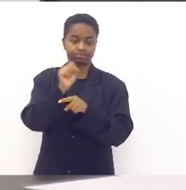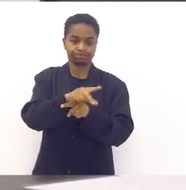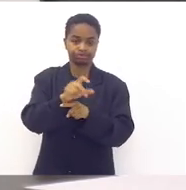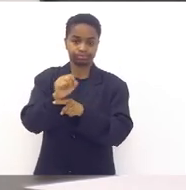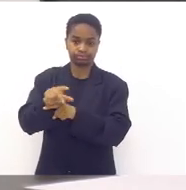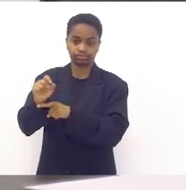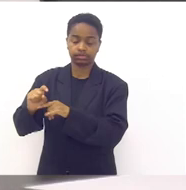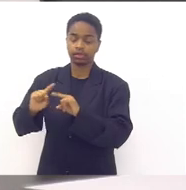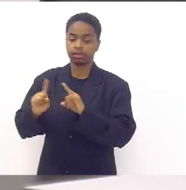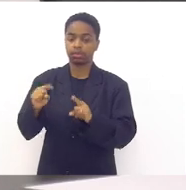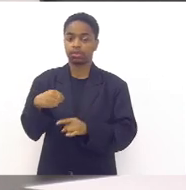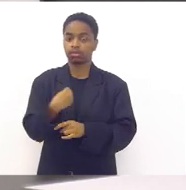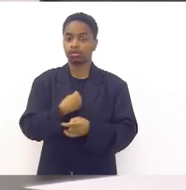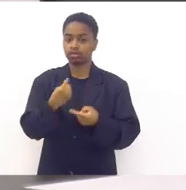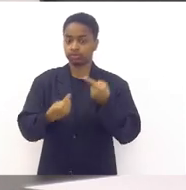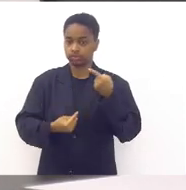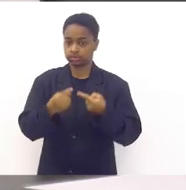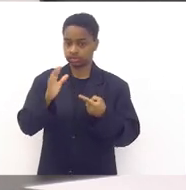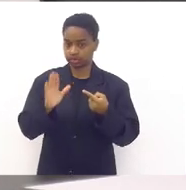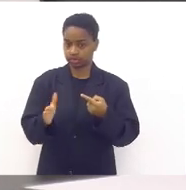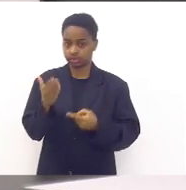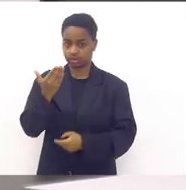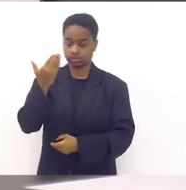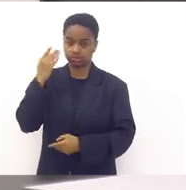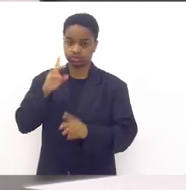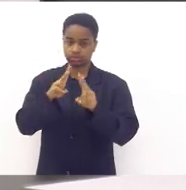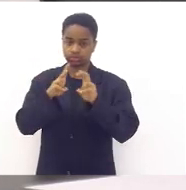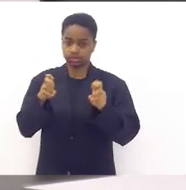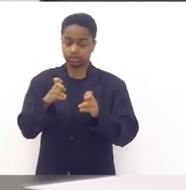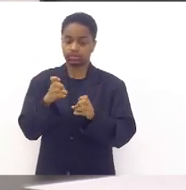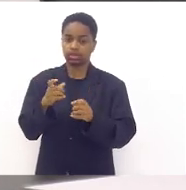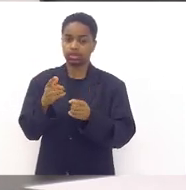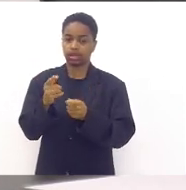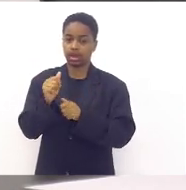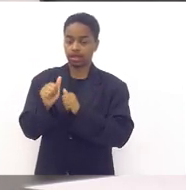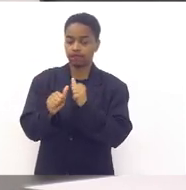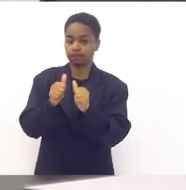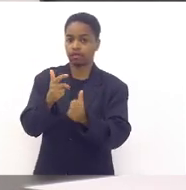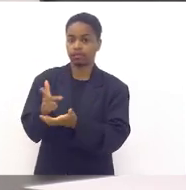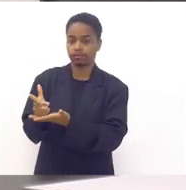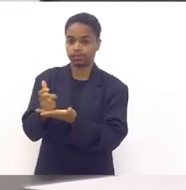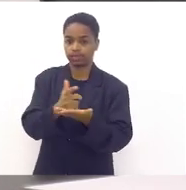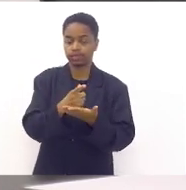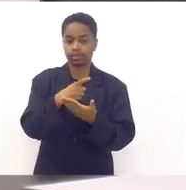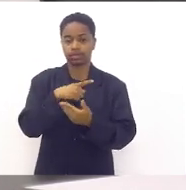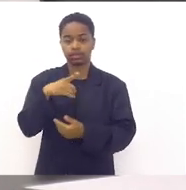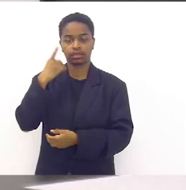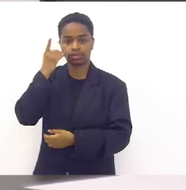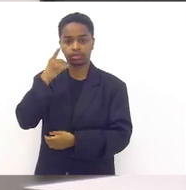tinha feito essa discussão num debate sobre reforma tributária, com a presença do deputado Arthur Lira,